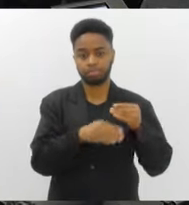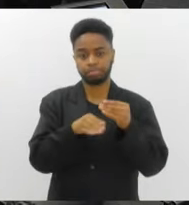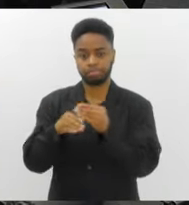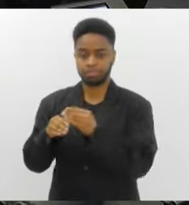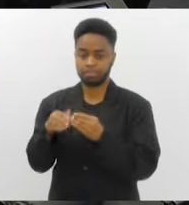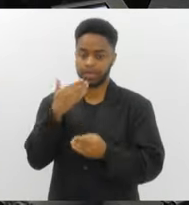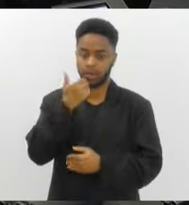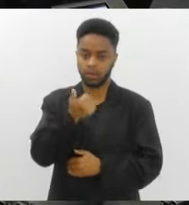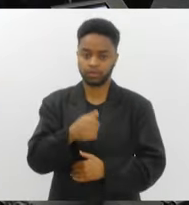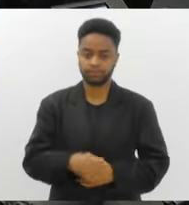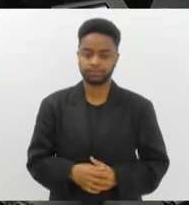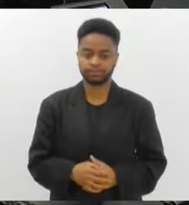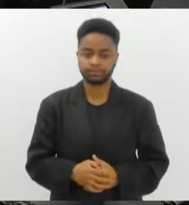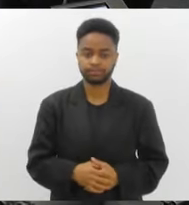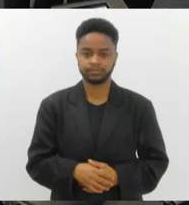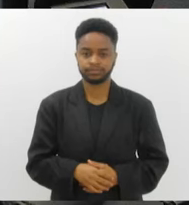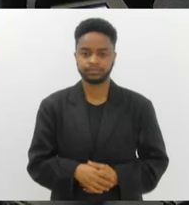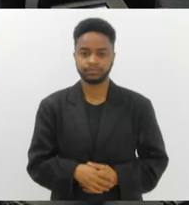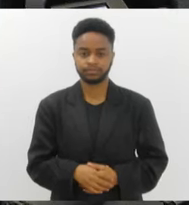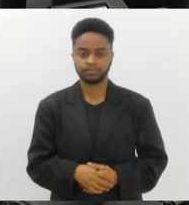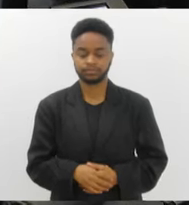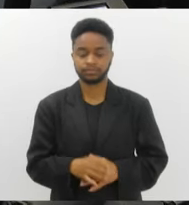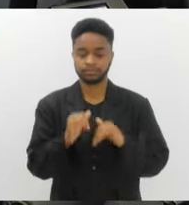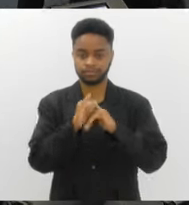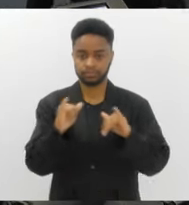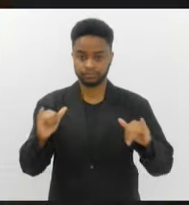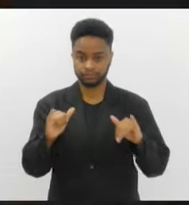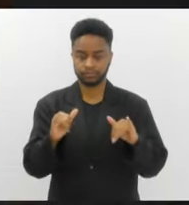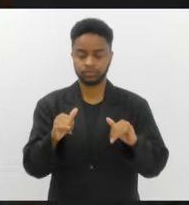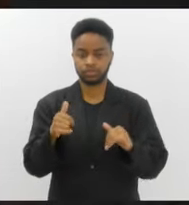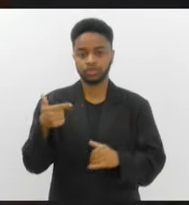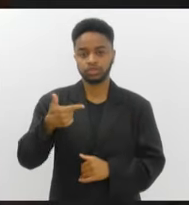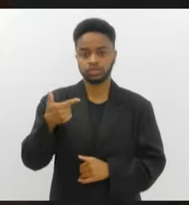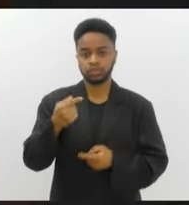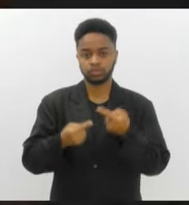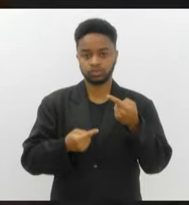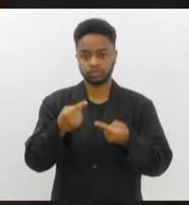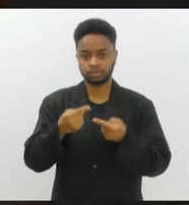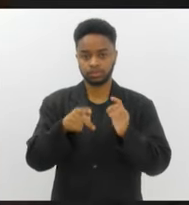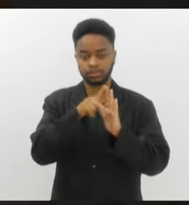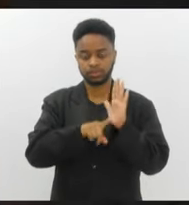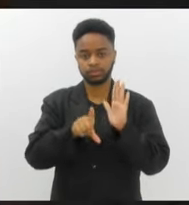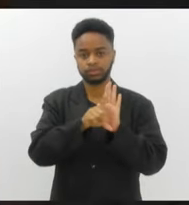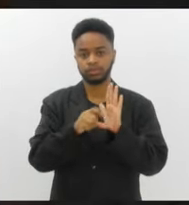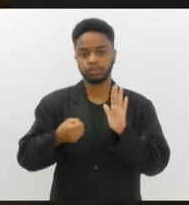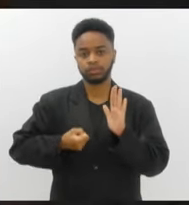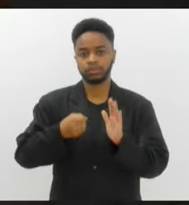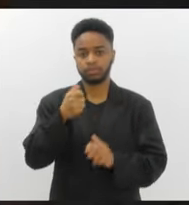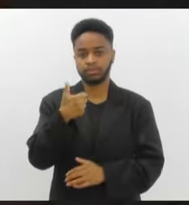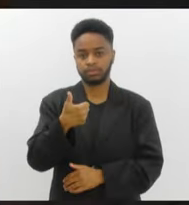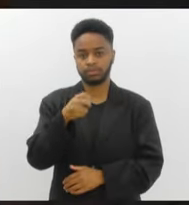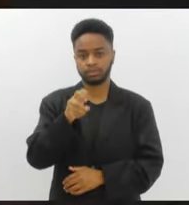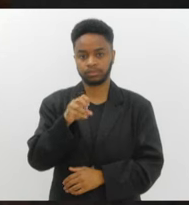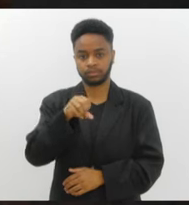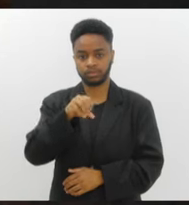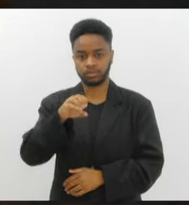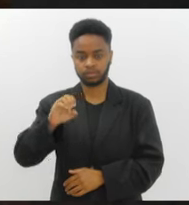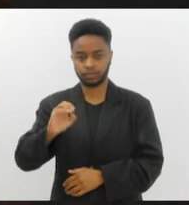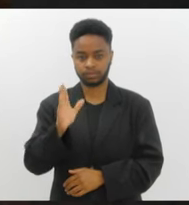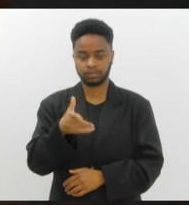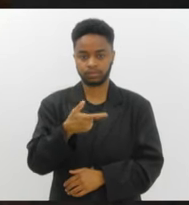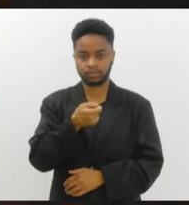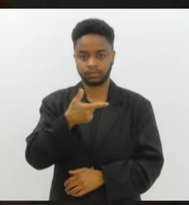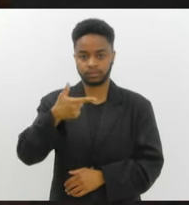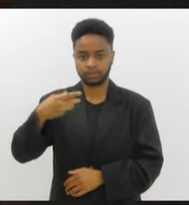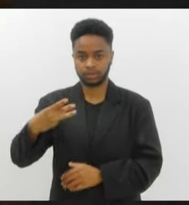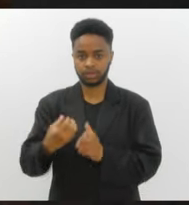força. Eu ia perguntar, mas eu vou constranger para o meu cabelo. Anuncio, em segunda discussão, projeto de lei número 1590-2023, de